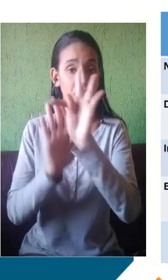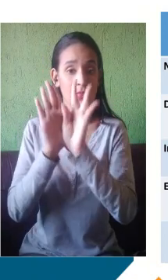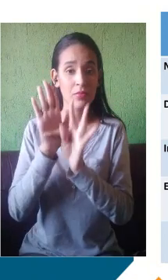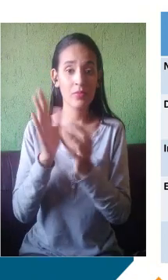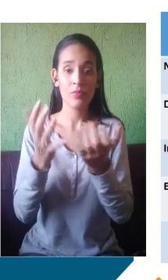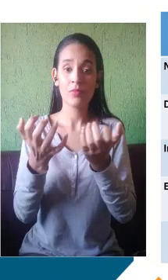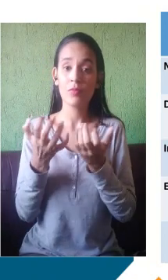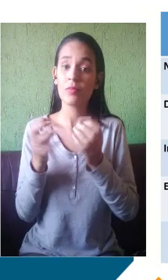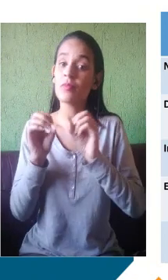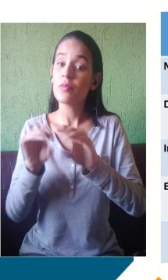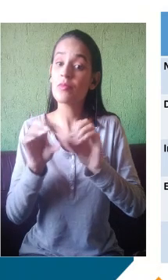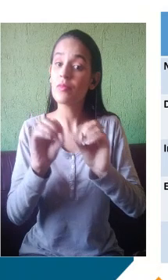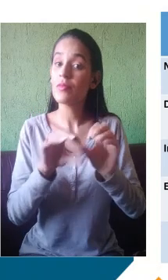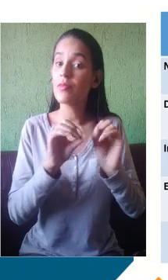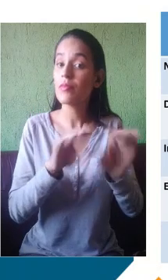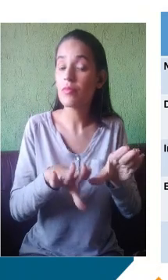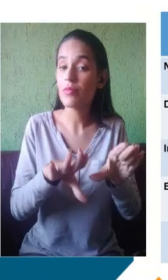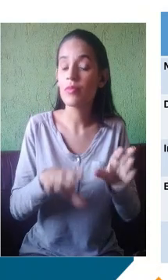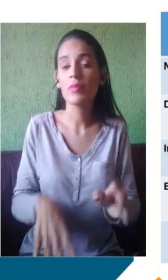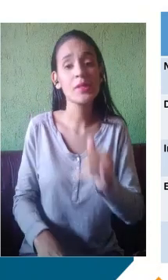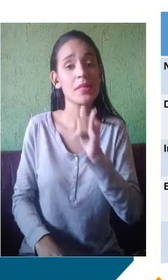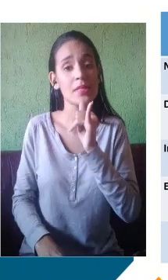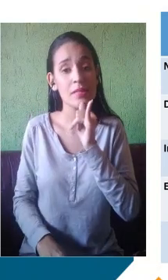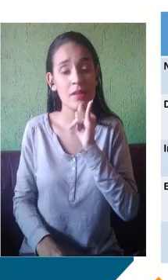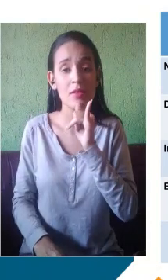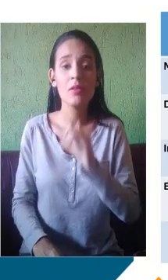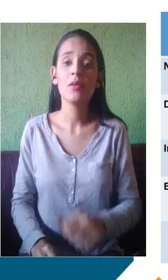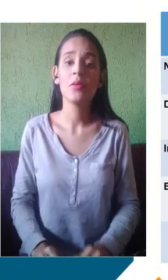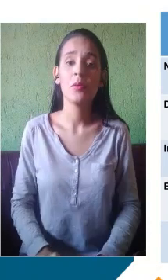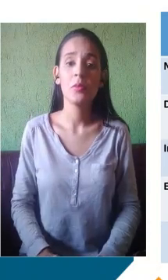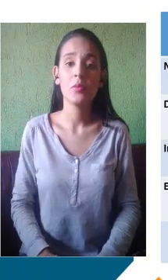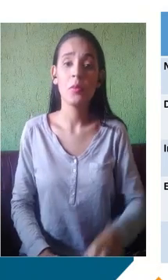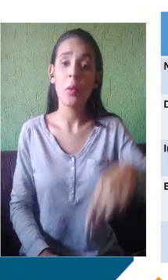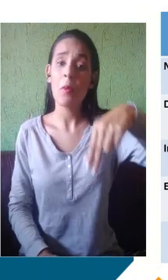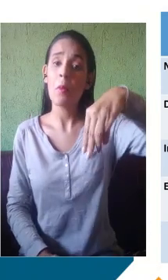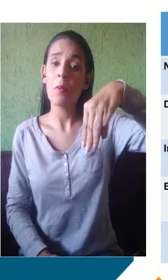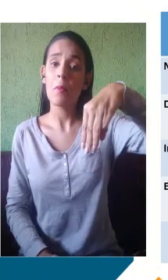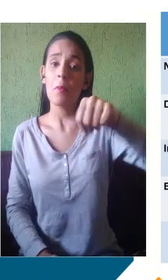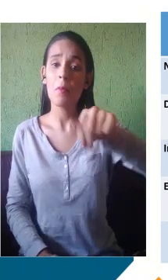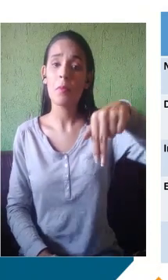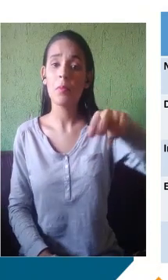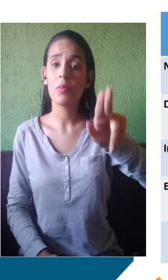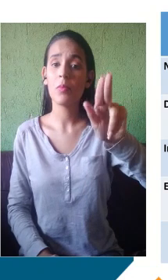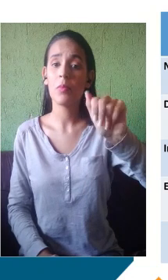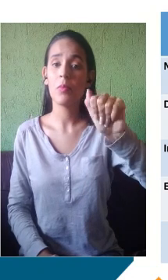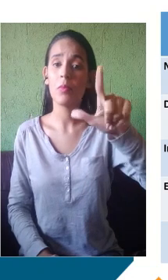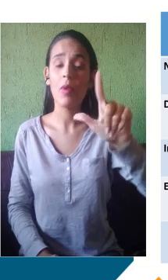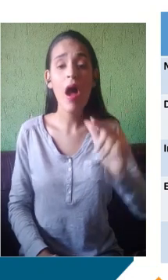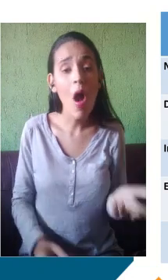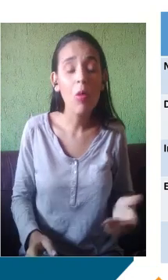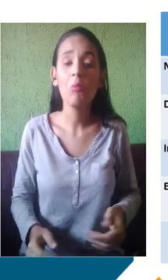intenção de instruir e orientar como proceder. Vejamos, a gente vê exemplos de injunção em manual de